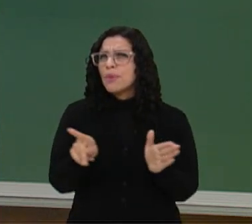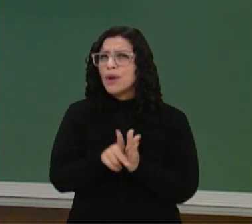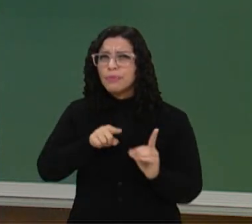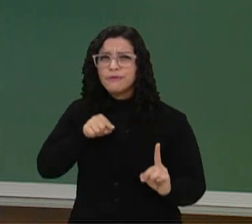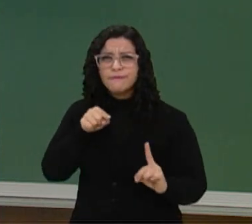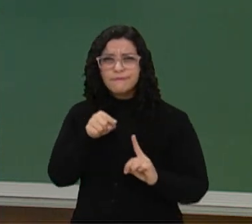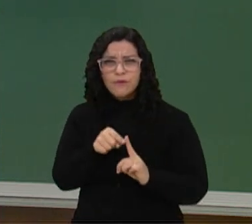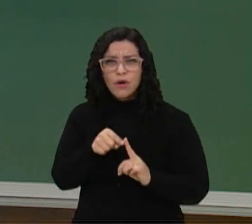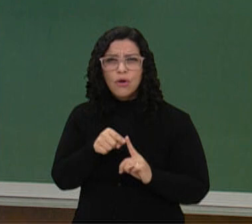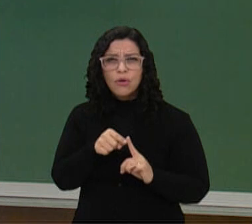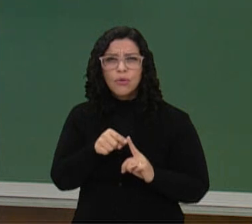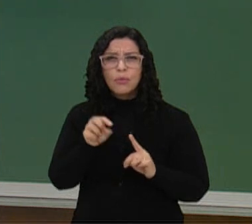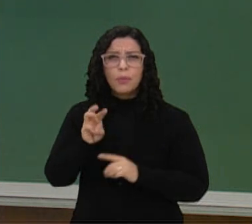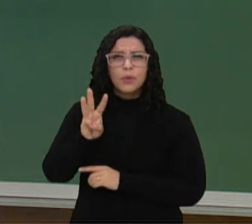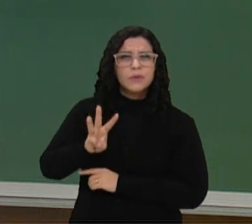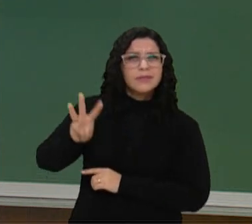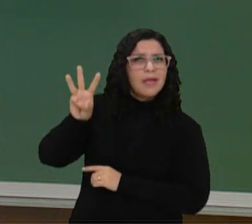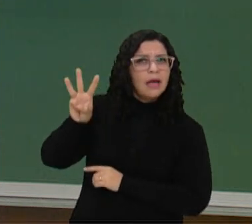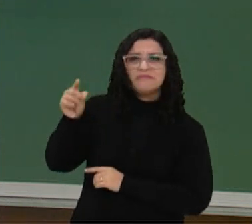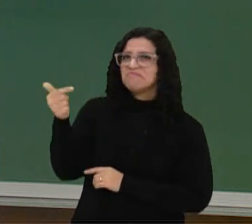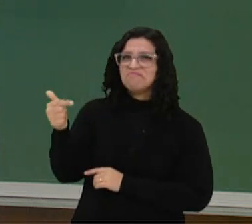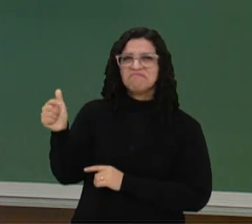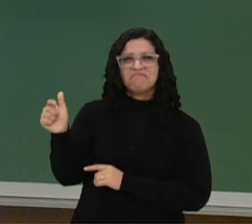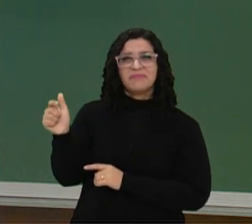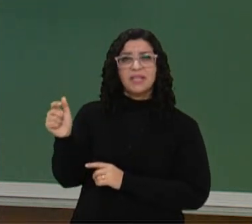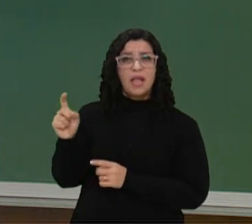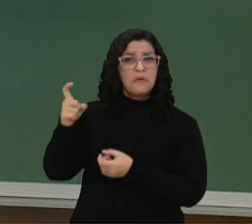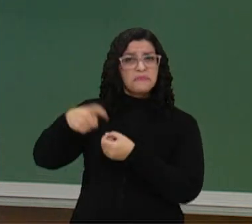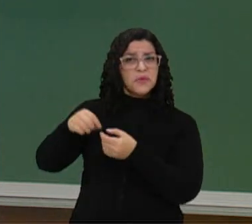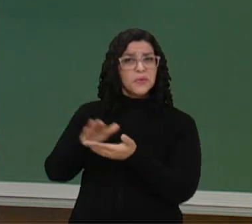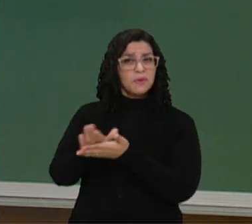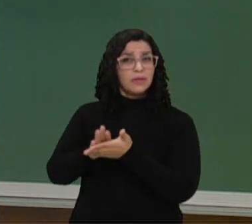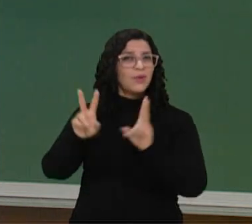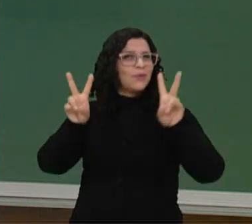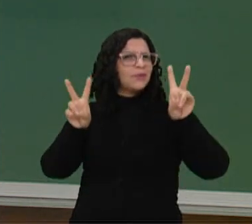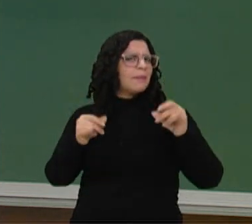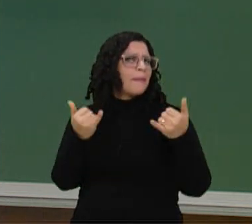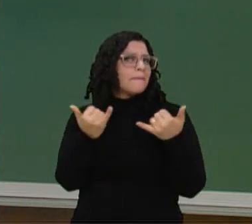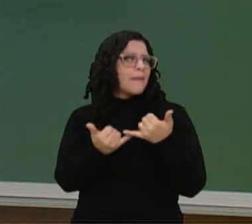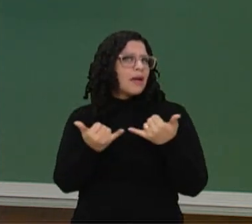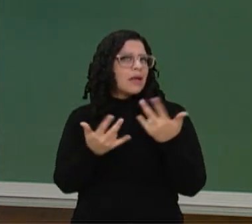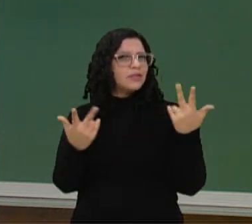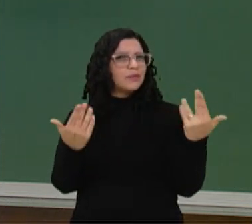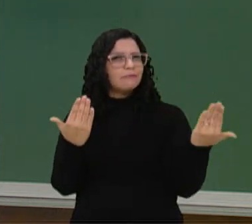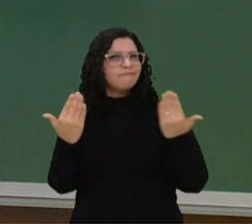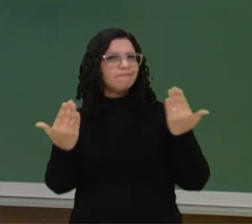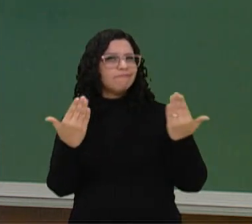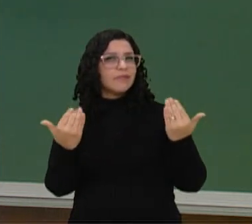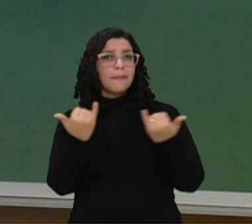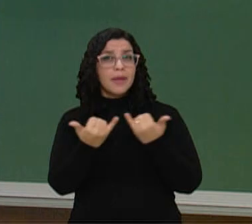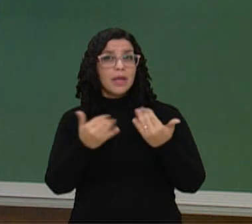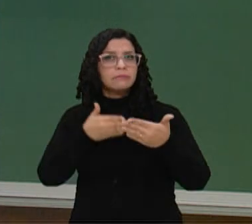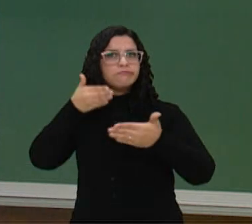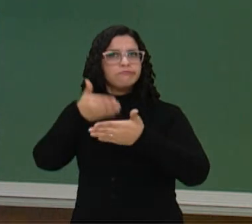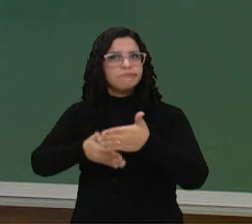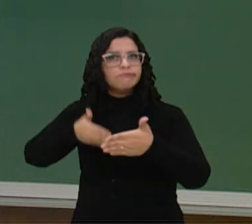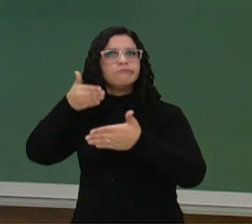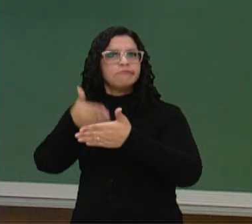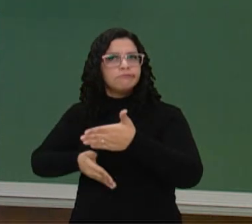ligada ao site, não há nenhuma ligação a não ser o tema. Ela aborda o mesmo tema sobre